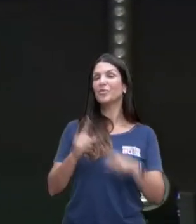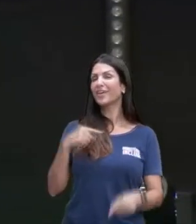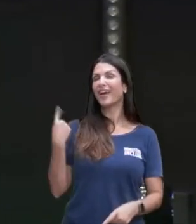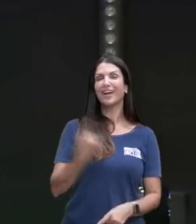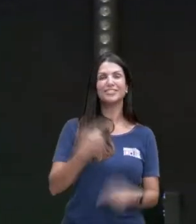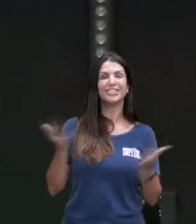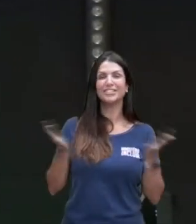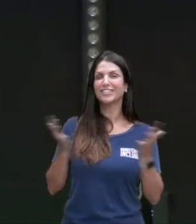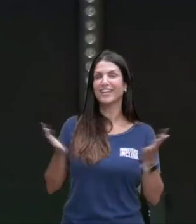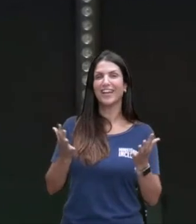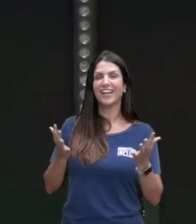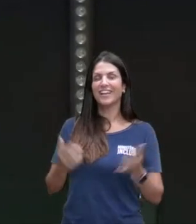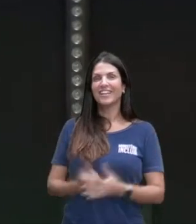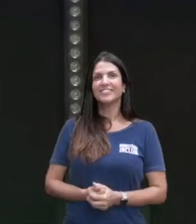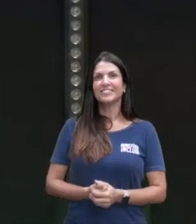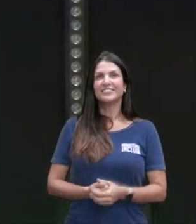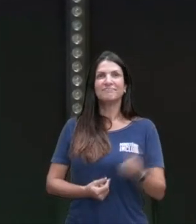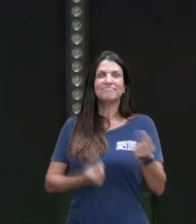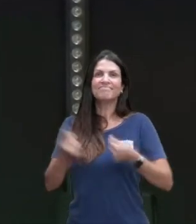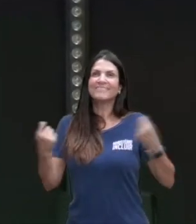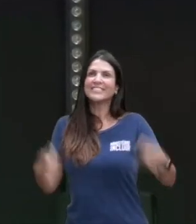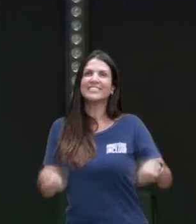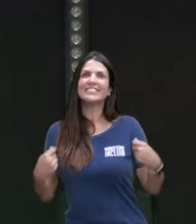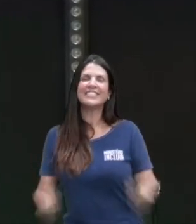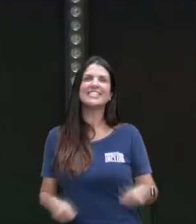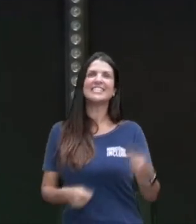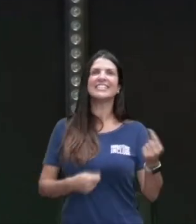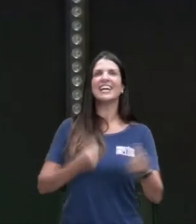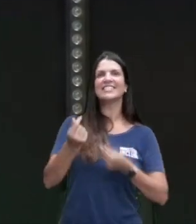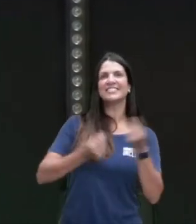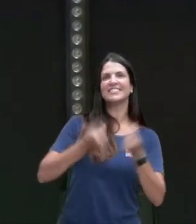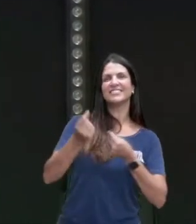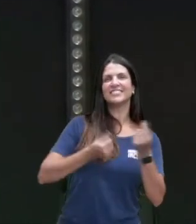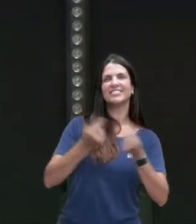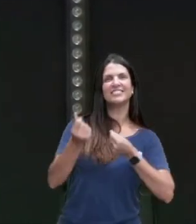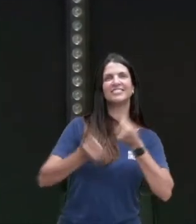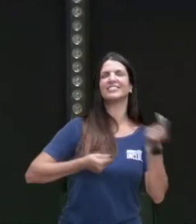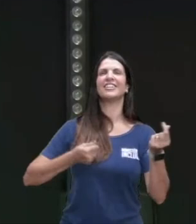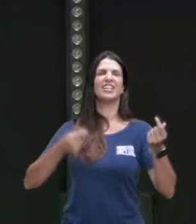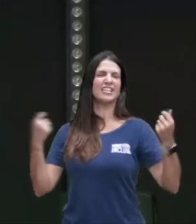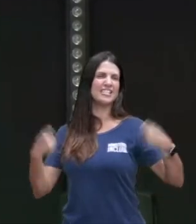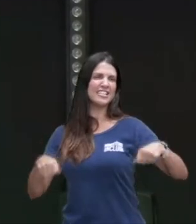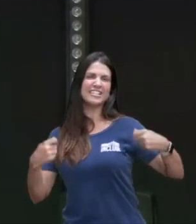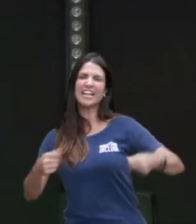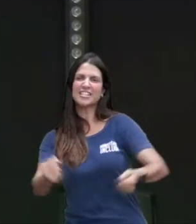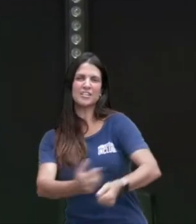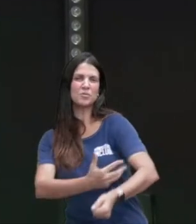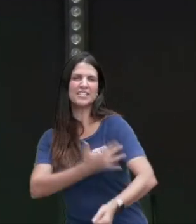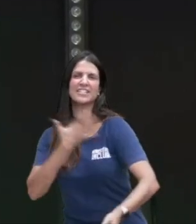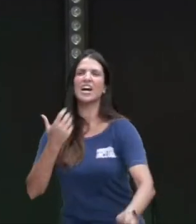necessidade mas necessidade financeira uma necessidade de aparecer uma